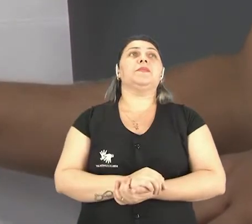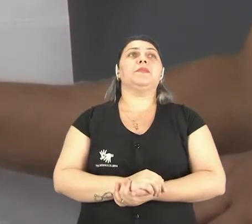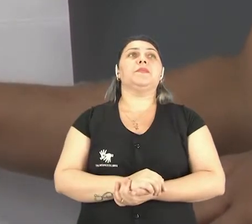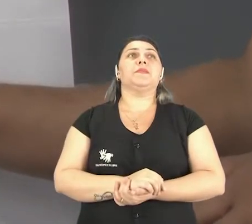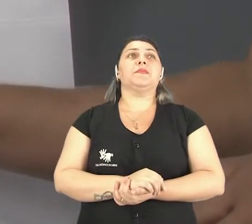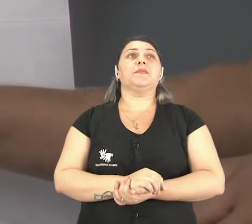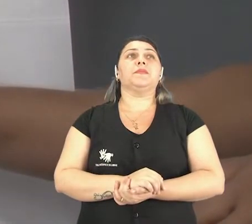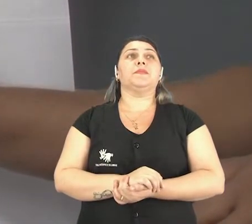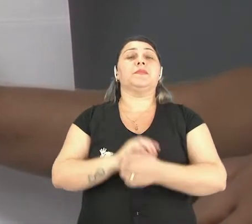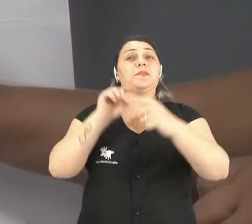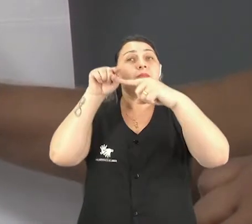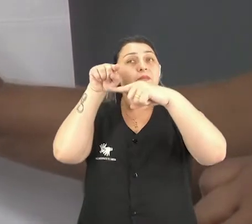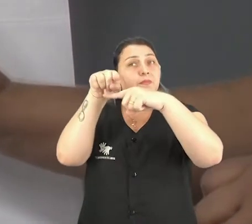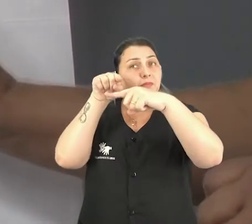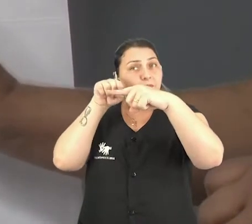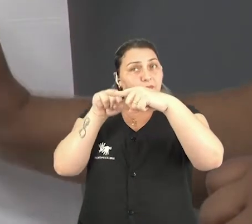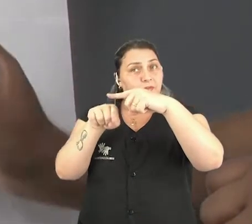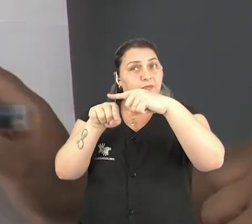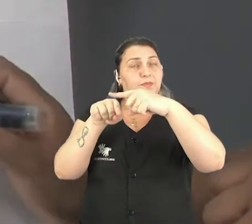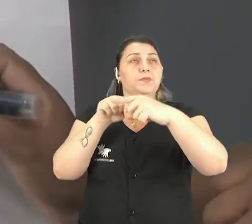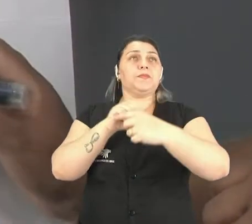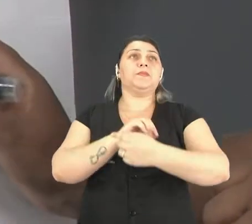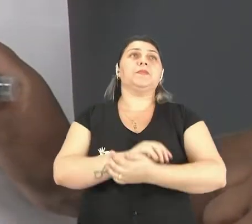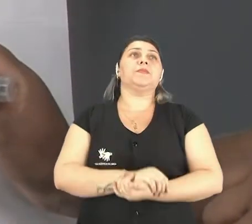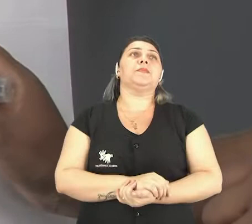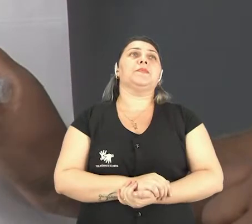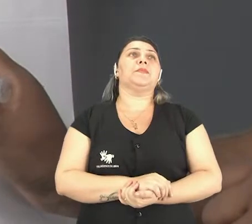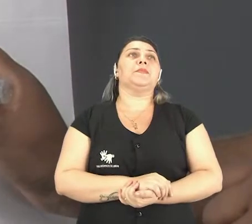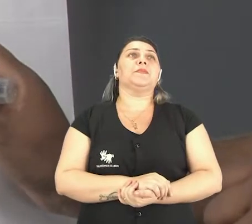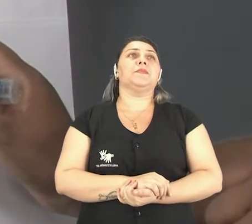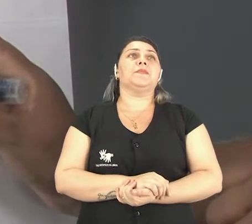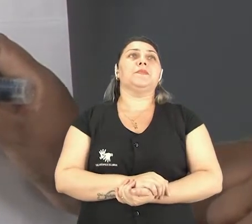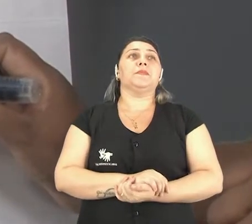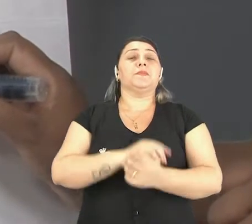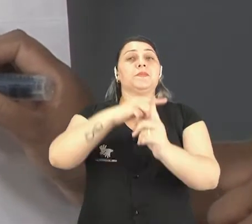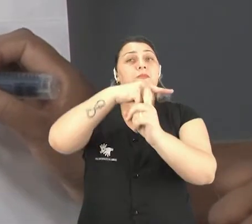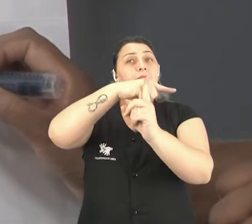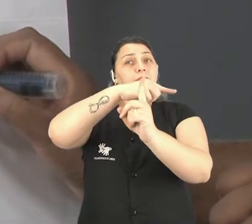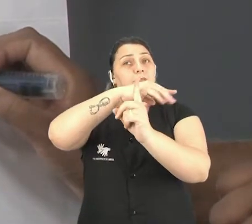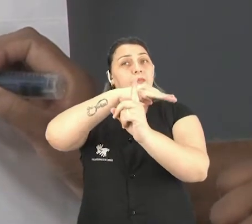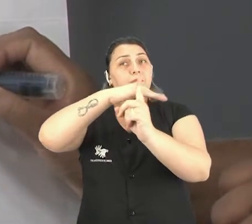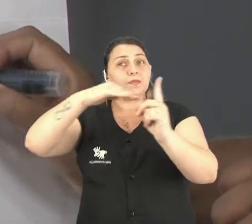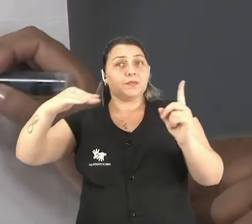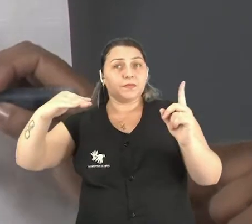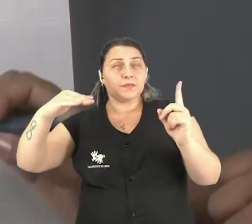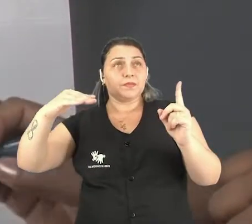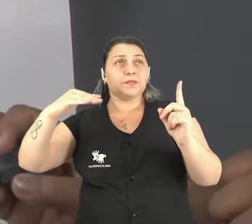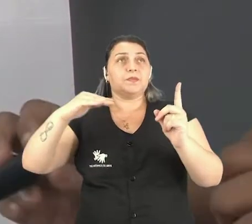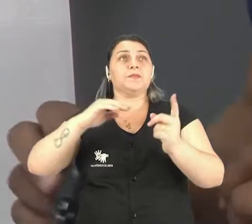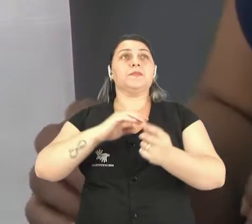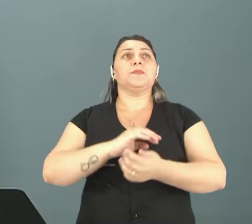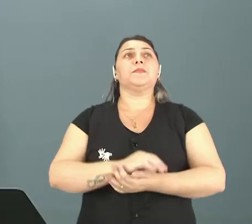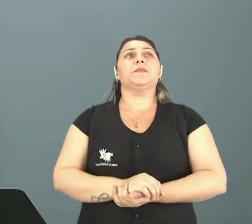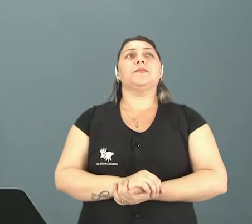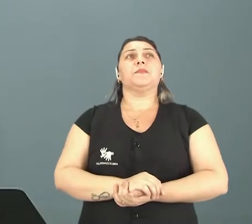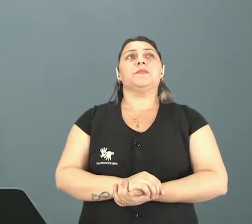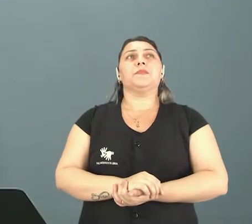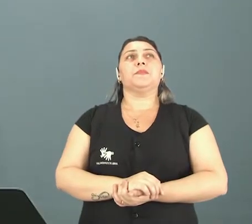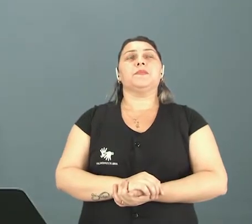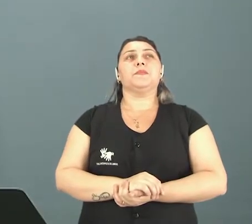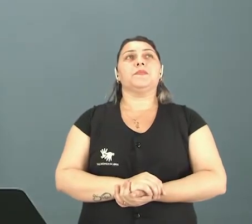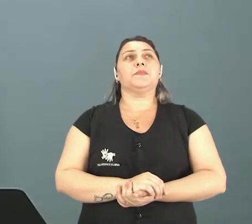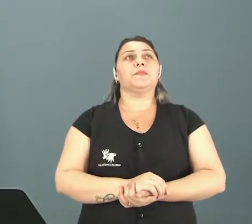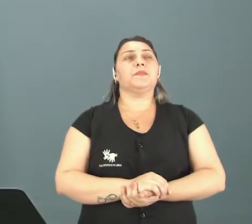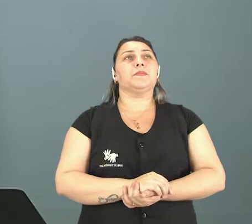divido aqui. Então, ele ia dividir o dele. Ia cortar ao meio. E por conta